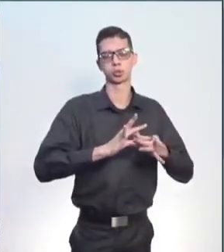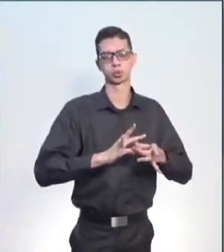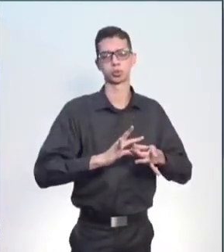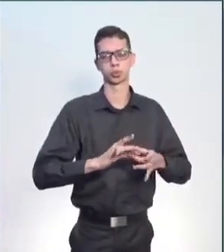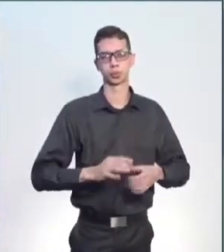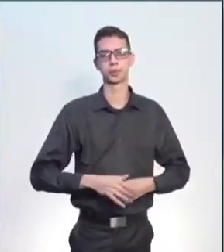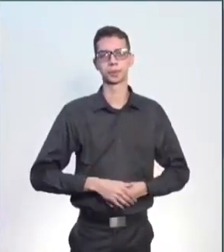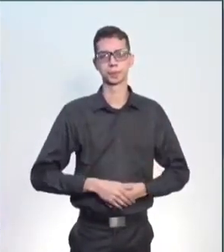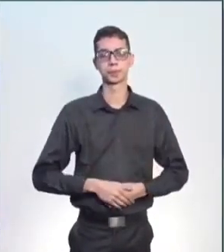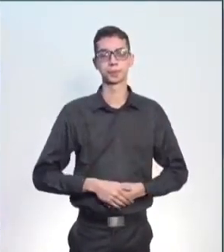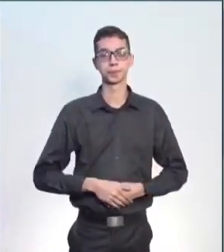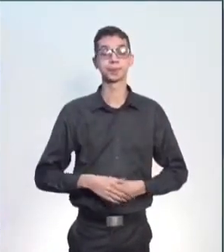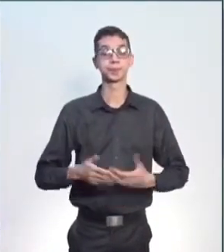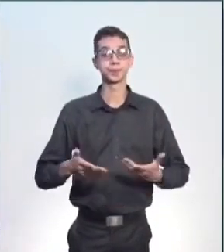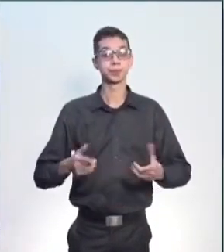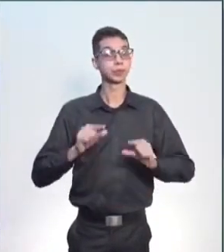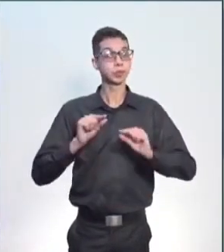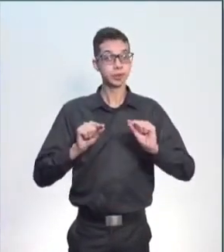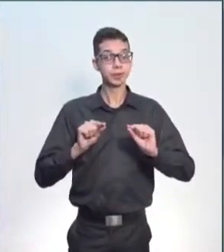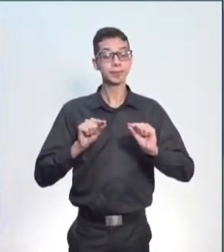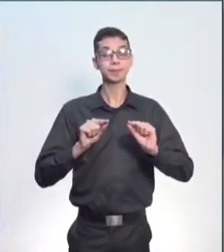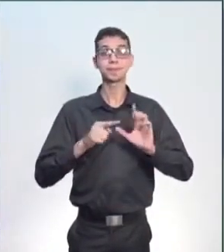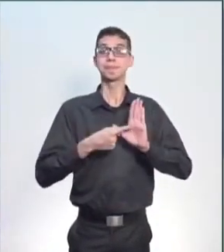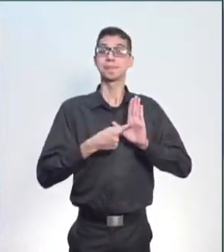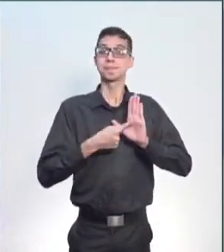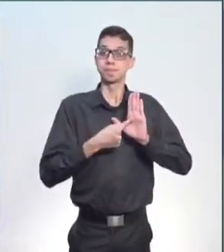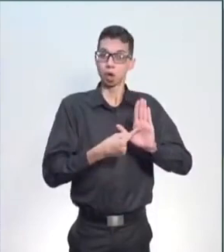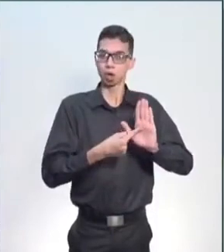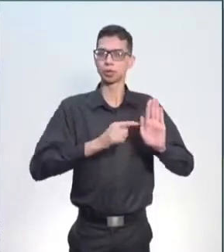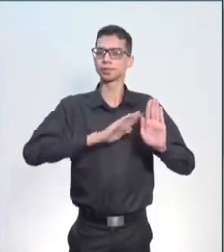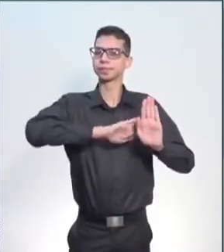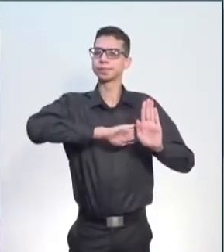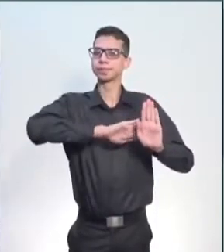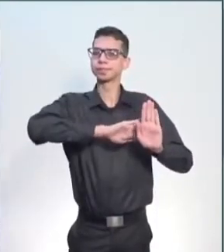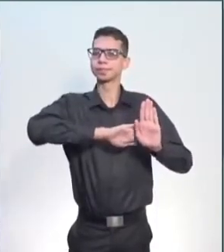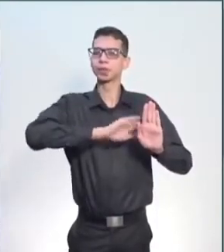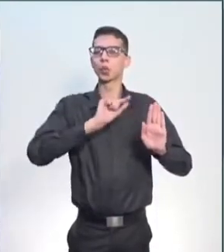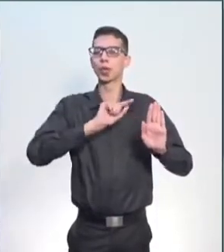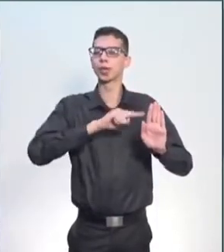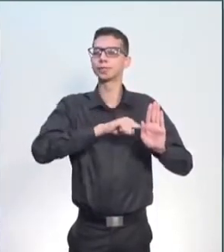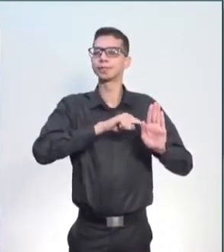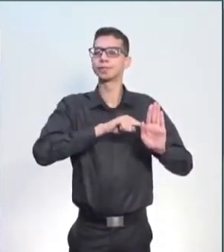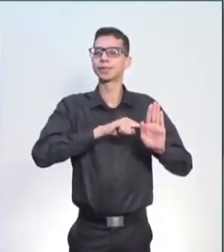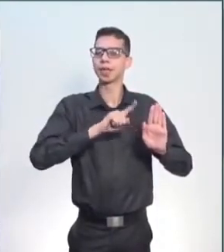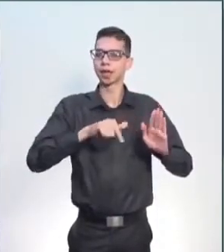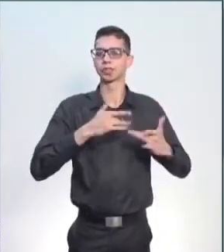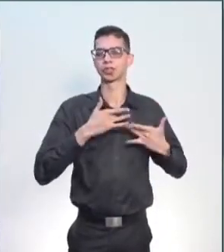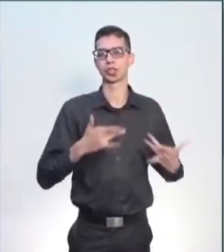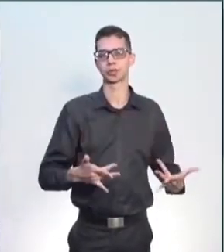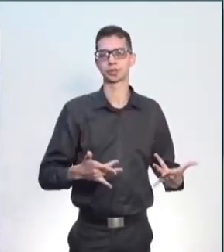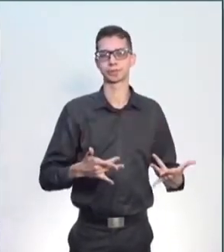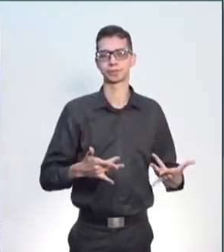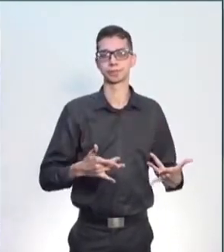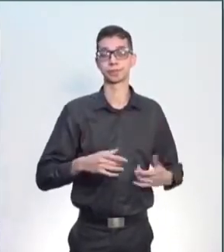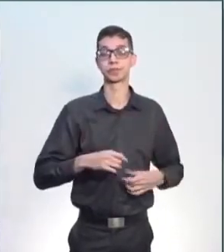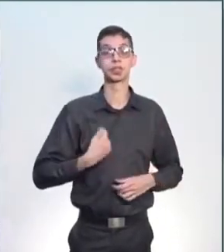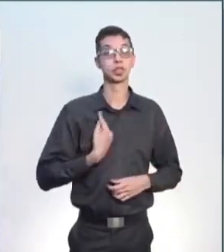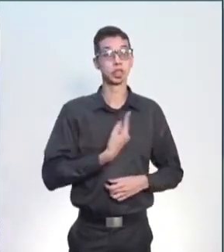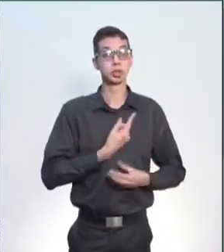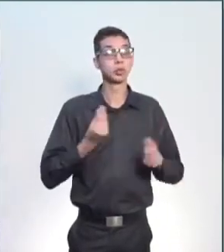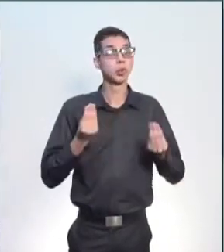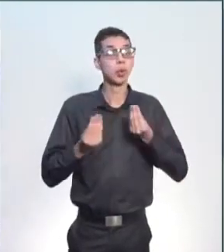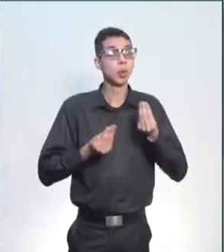né, que manifesta a solidariedade. A gente só pode ser solidário porque a gente vive em sociedade, junto com os